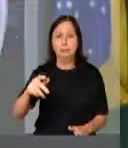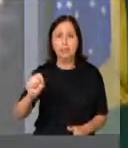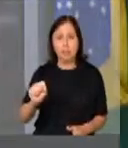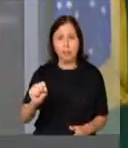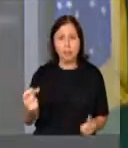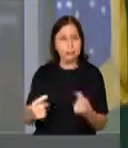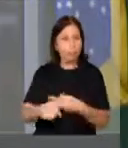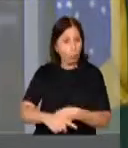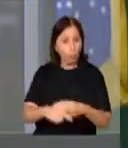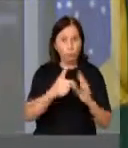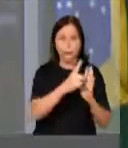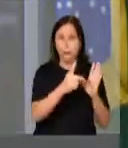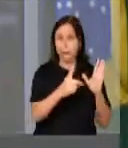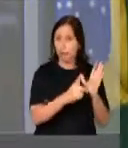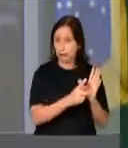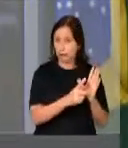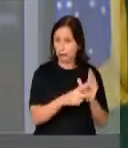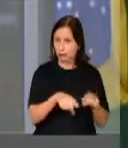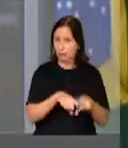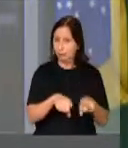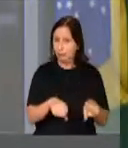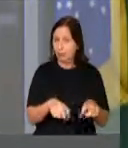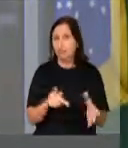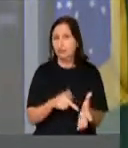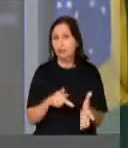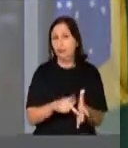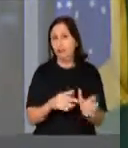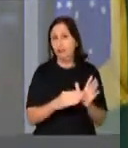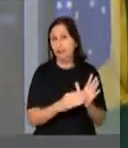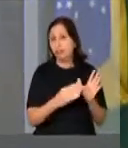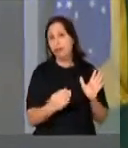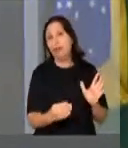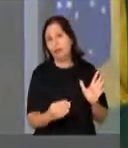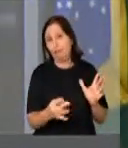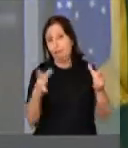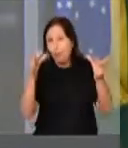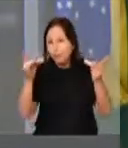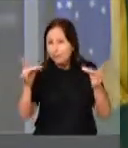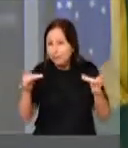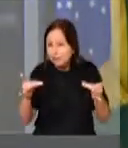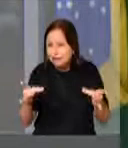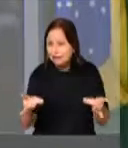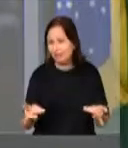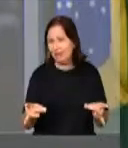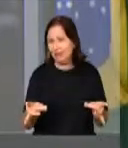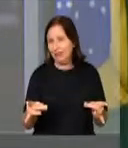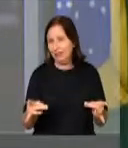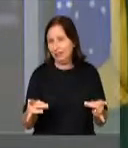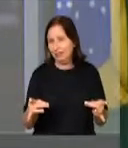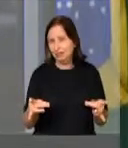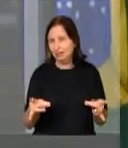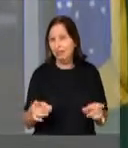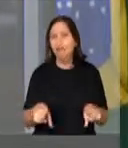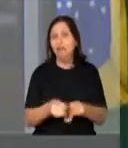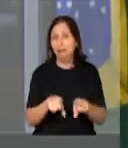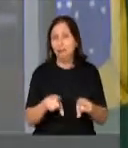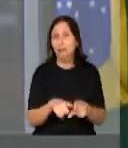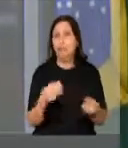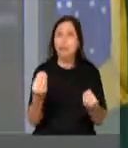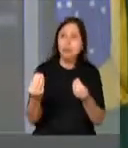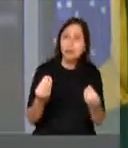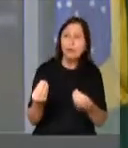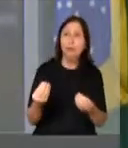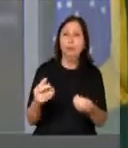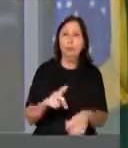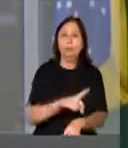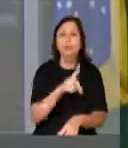decreto. Muito pelo contrário, nós somos a favor do decreto. Mas o decreto tem que retroagir a 1º de janeiro. Nós